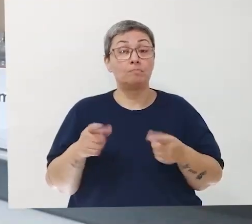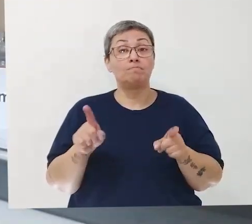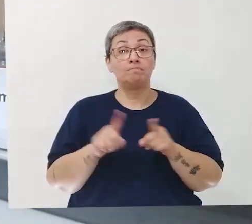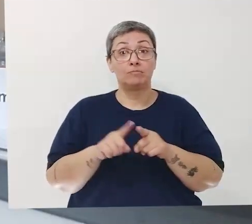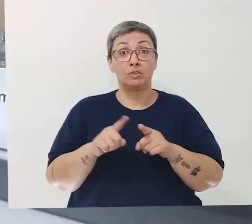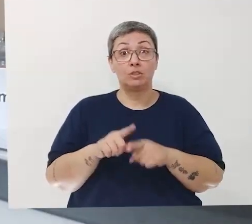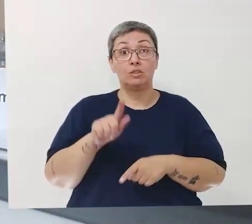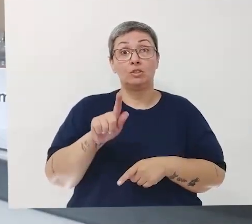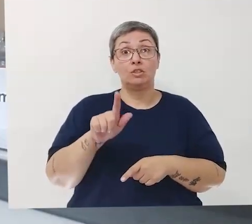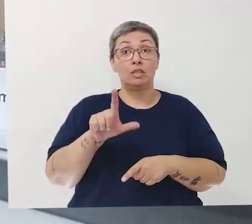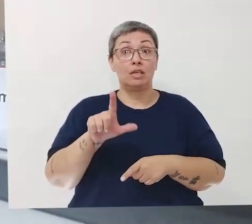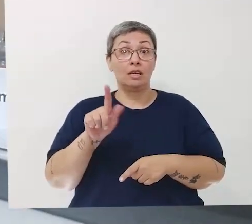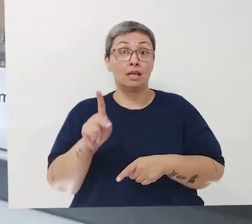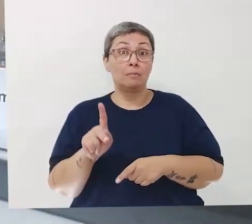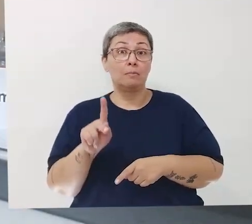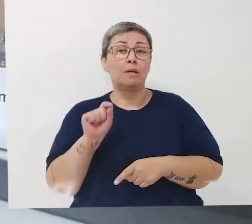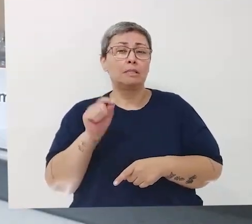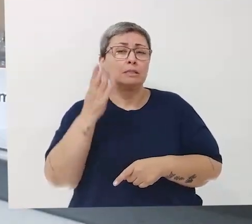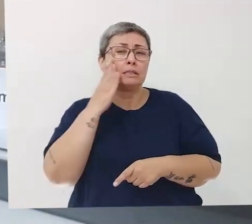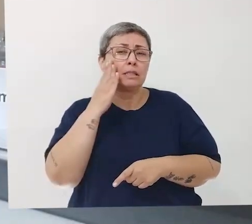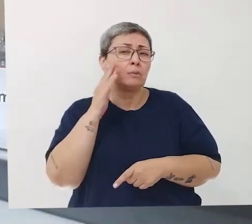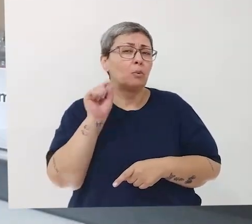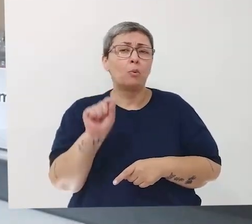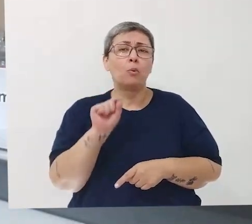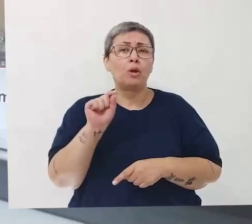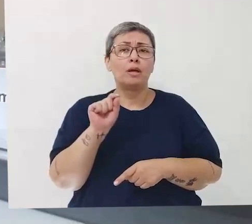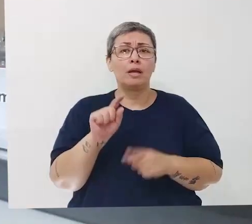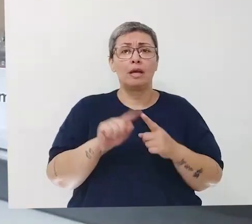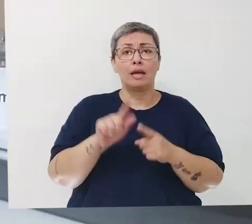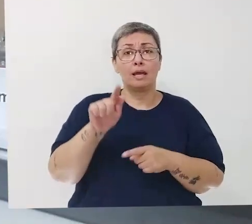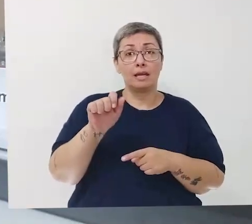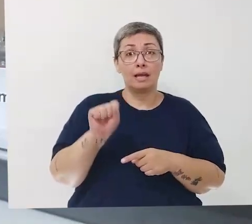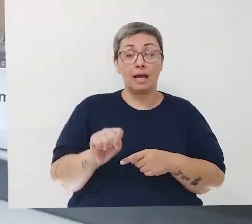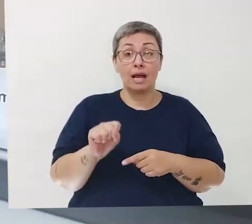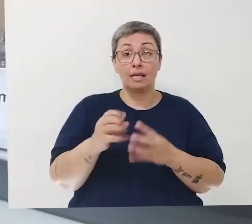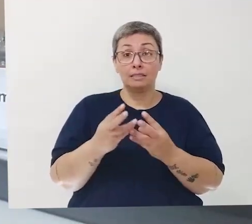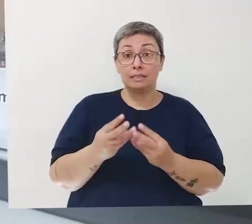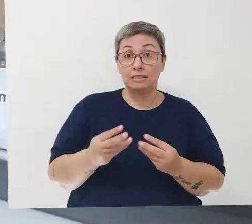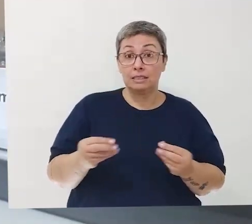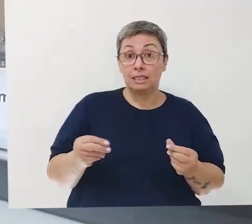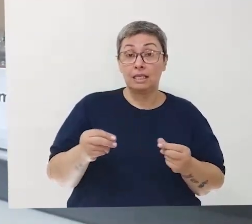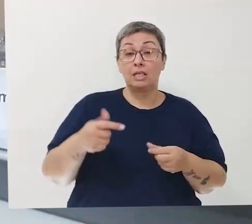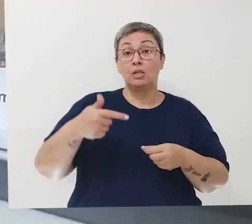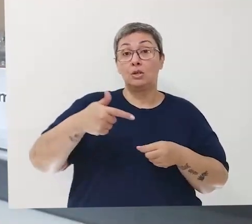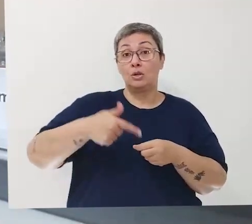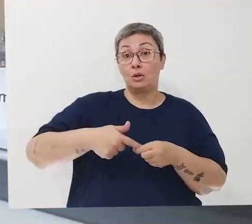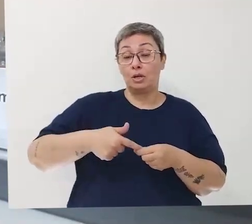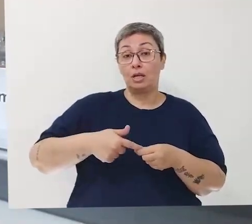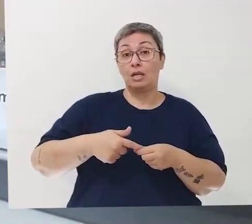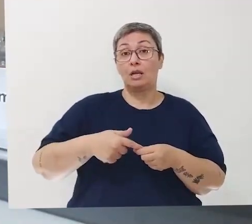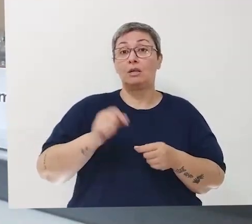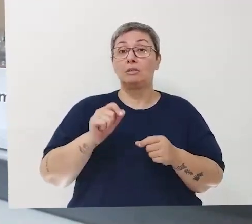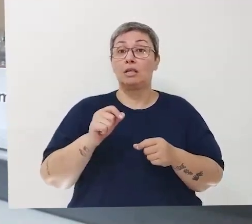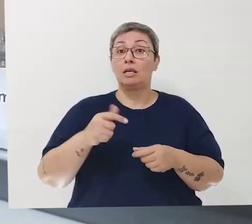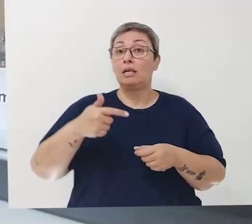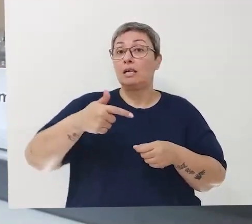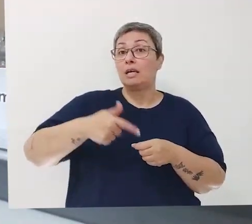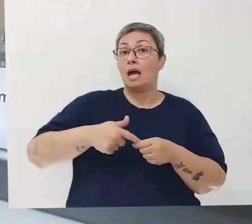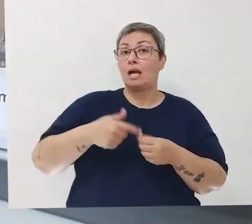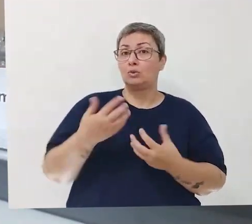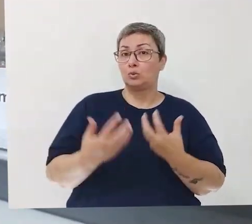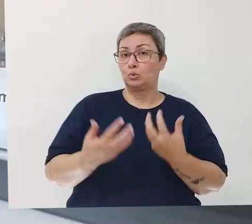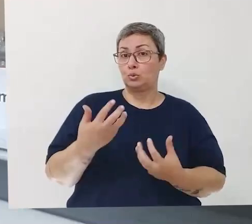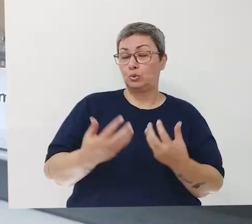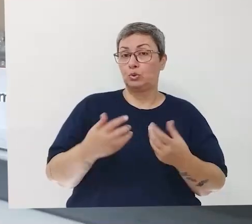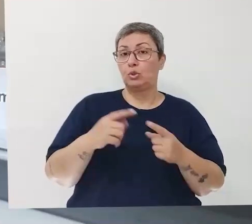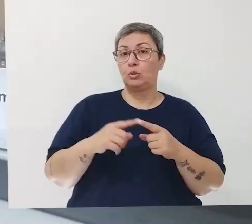o GLP? Você sabe o que é GLP? É gás liquefeito do petróleo, conhecido como gás de cozinha, né?